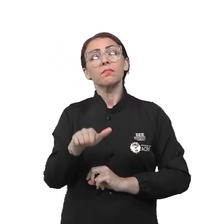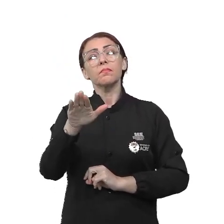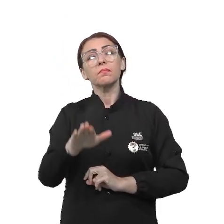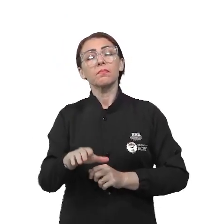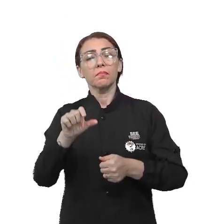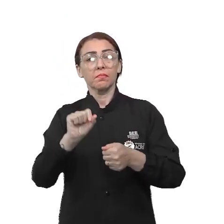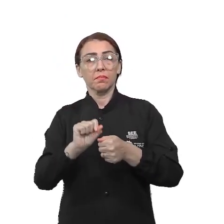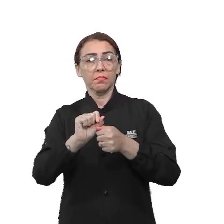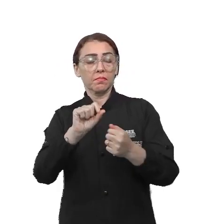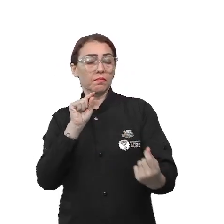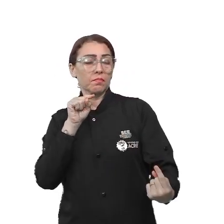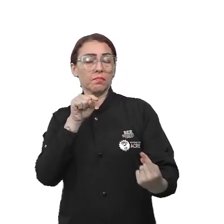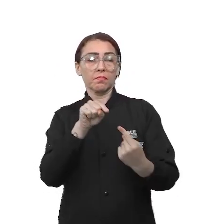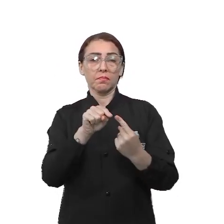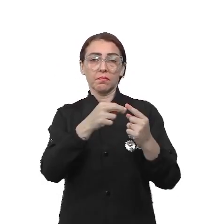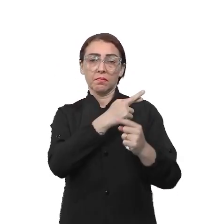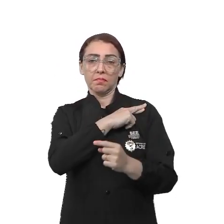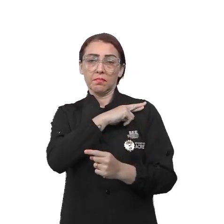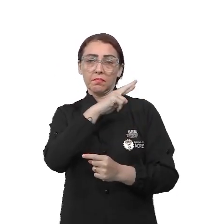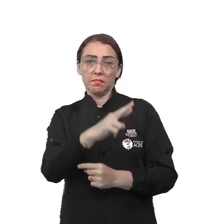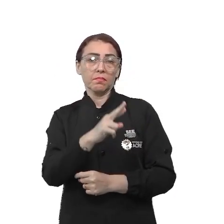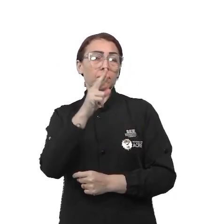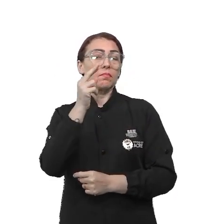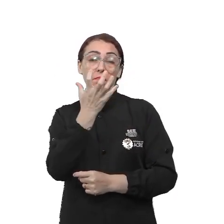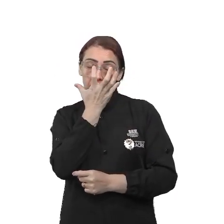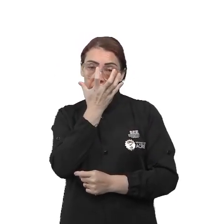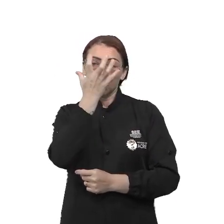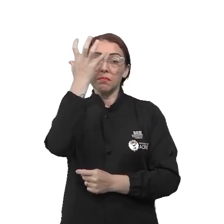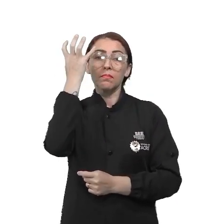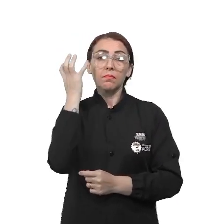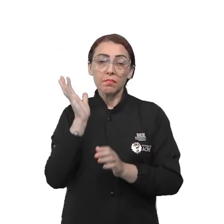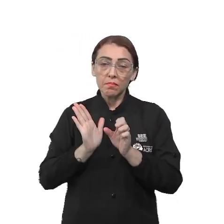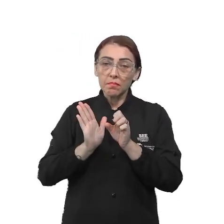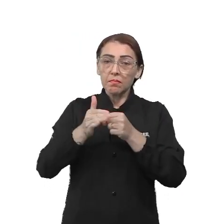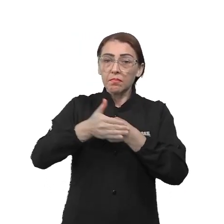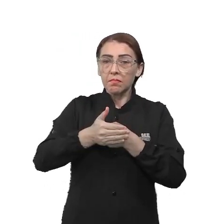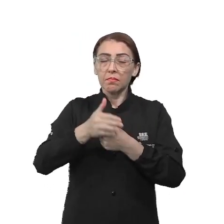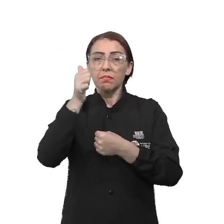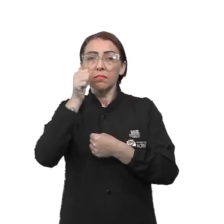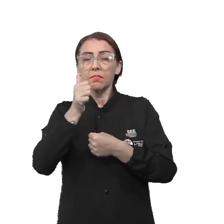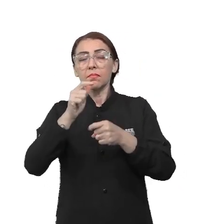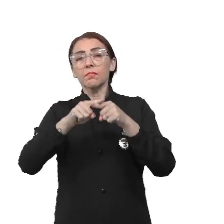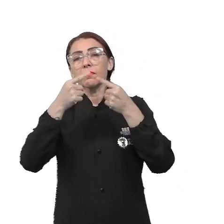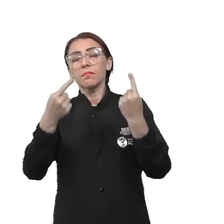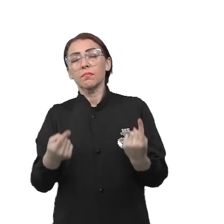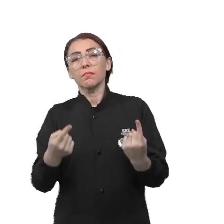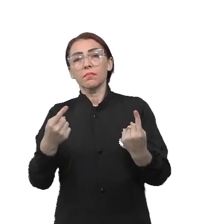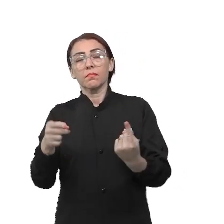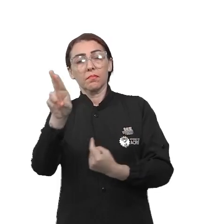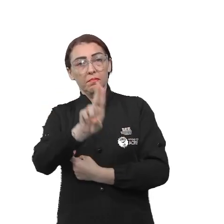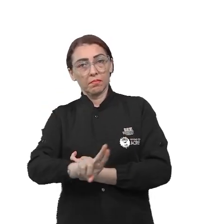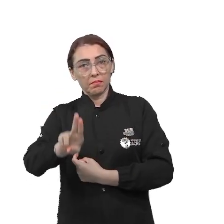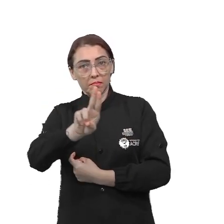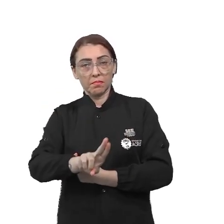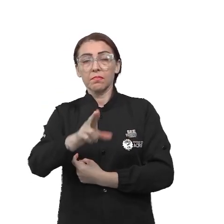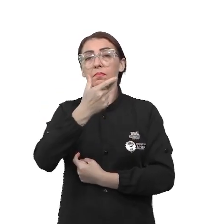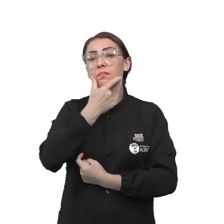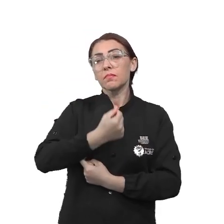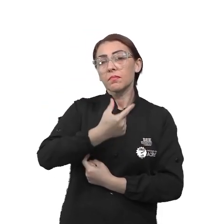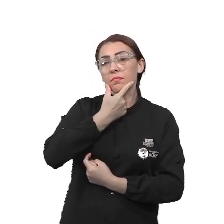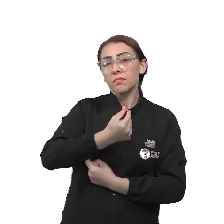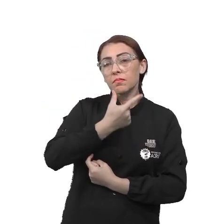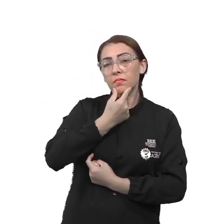essa função de representar eram as máscaras femininas, mas utilizada por homens,